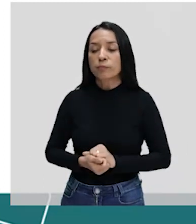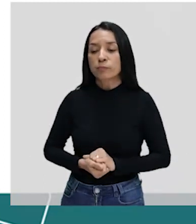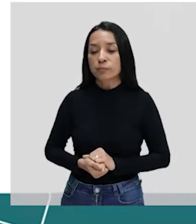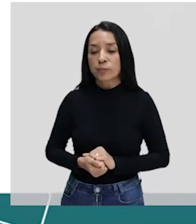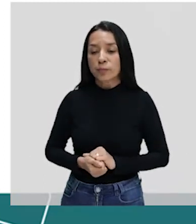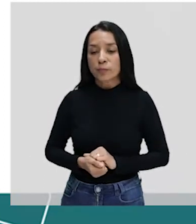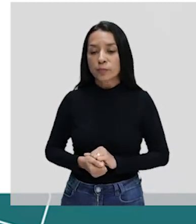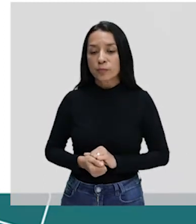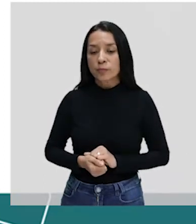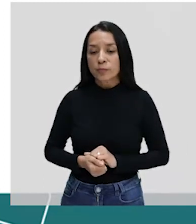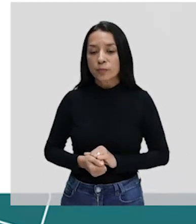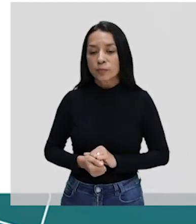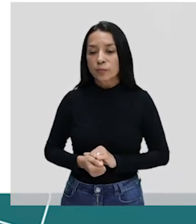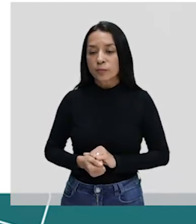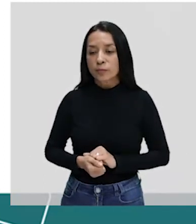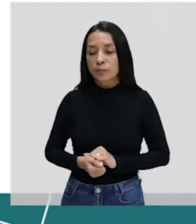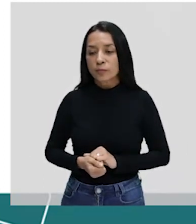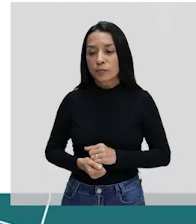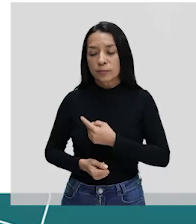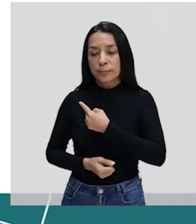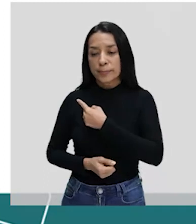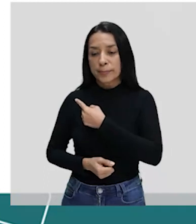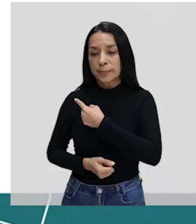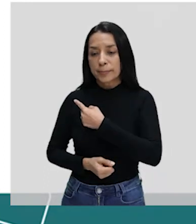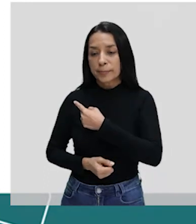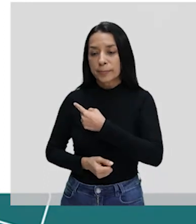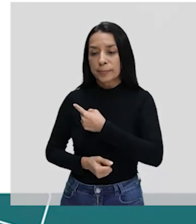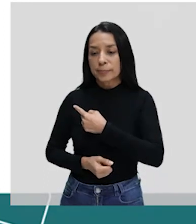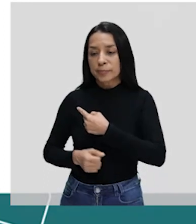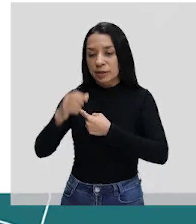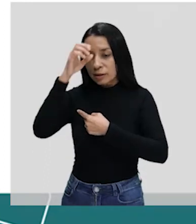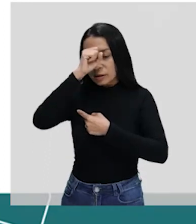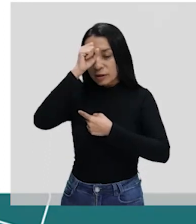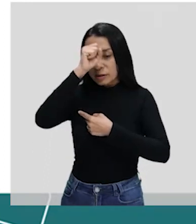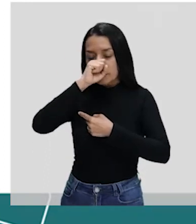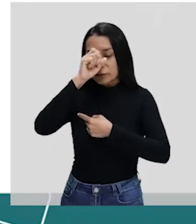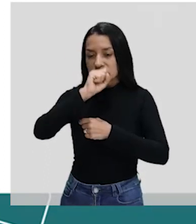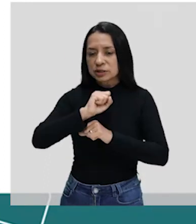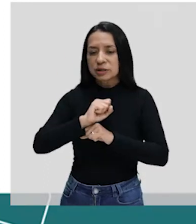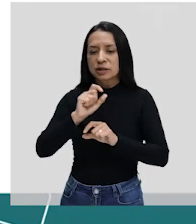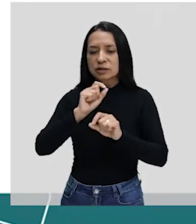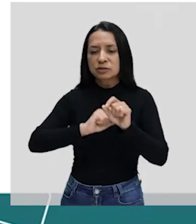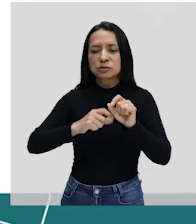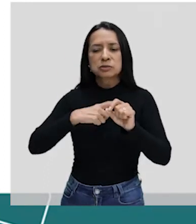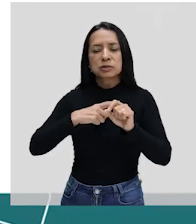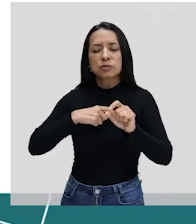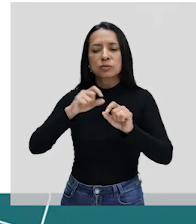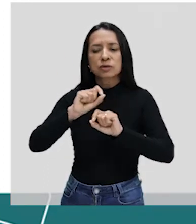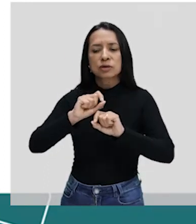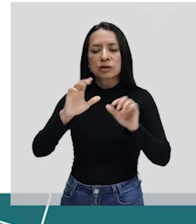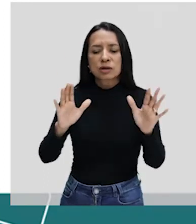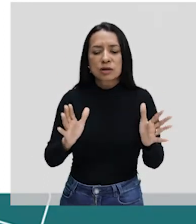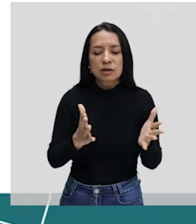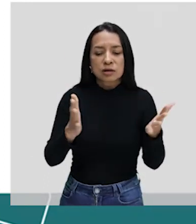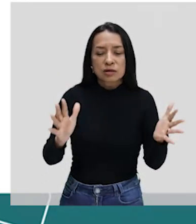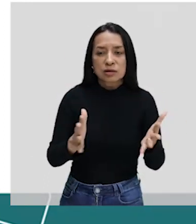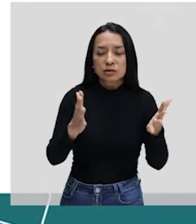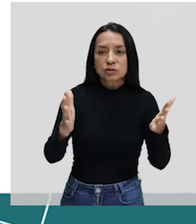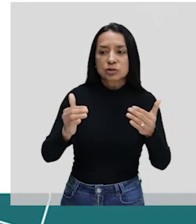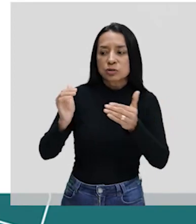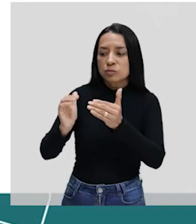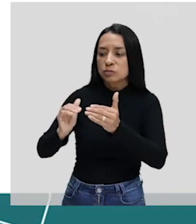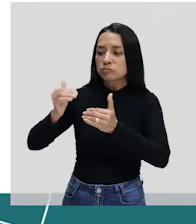A aprendizagem decorre de estímulos do mundo externo. Olha, já está bem diferente aqui do que a